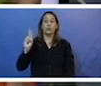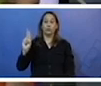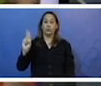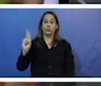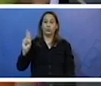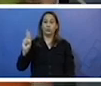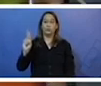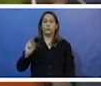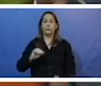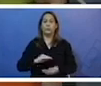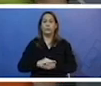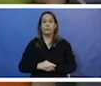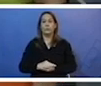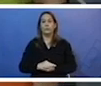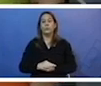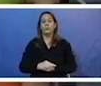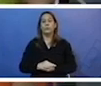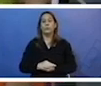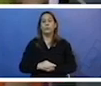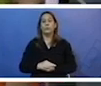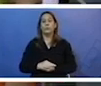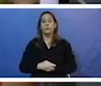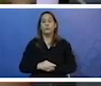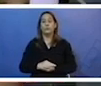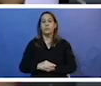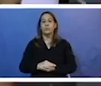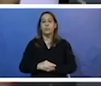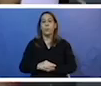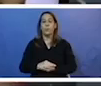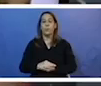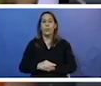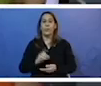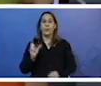Escrevemos O, mas acabamos pronunciando U.